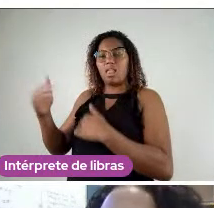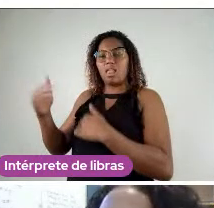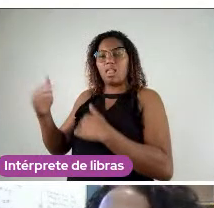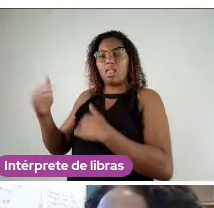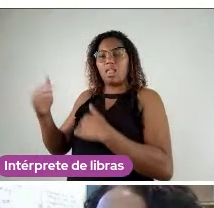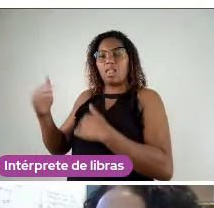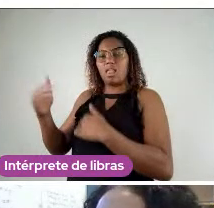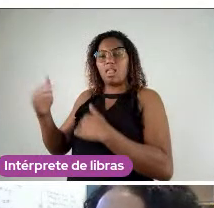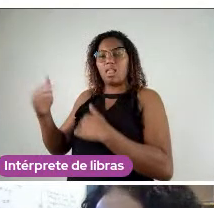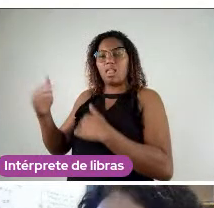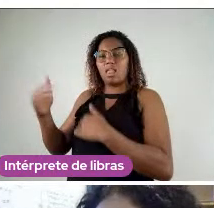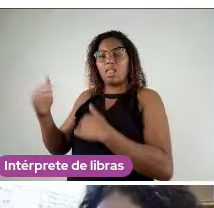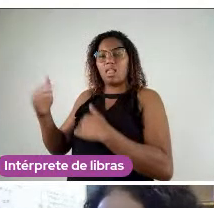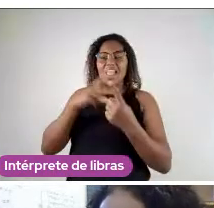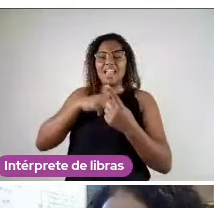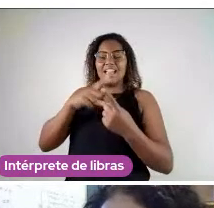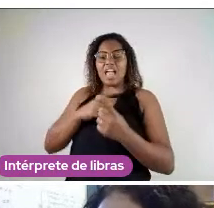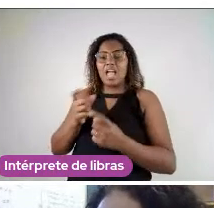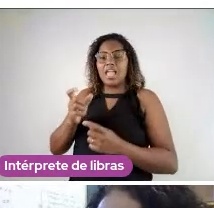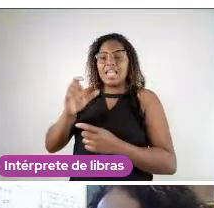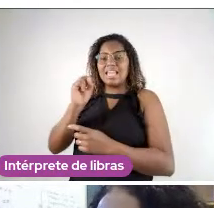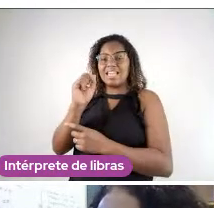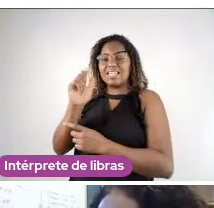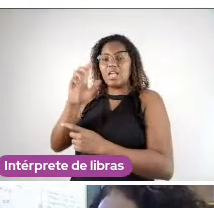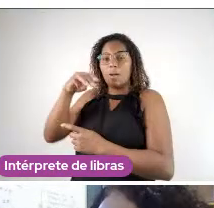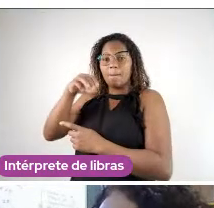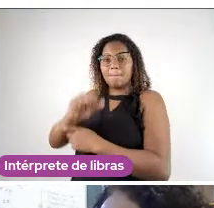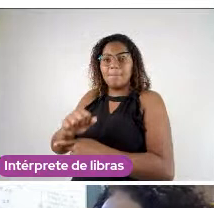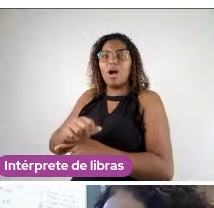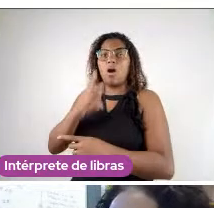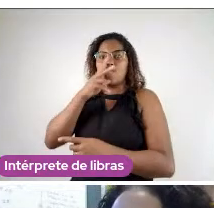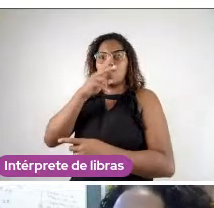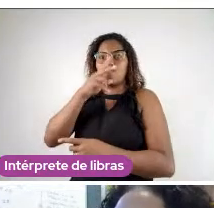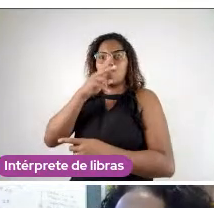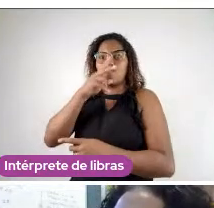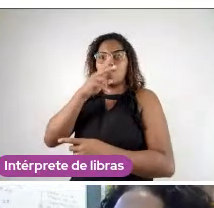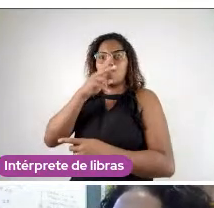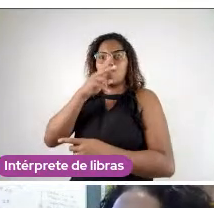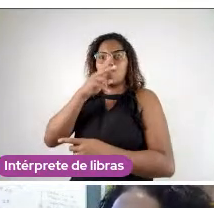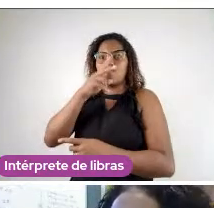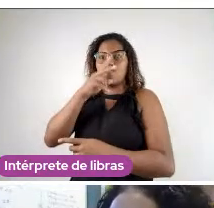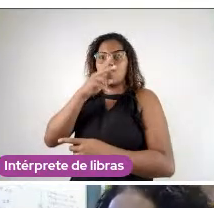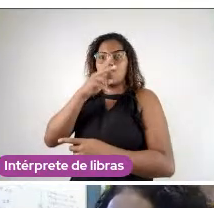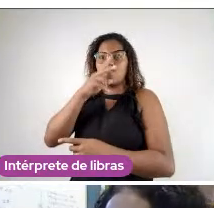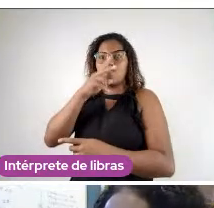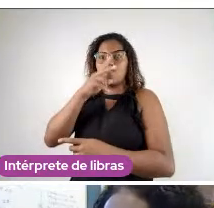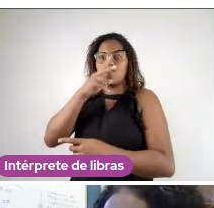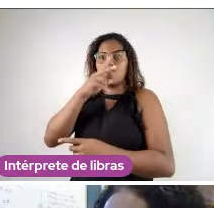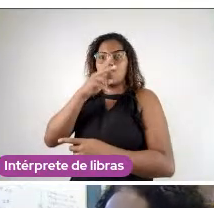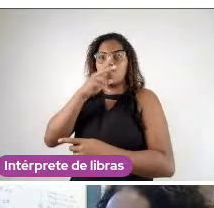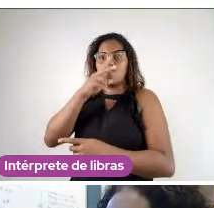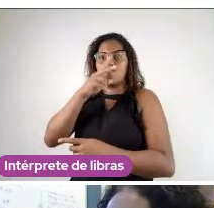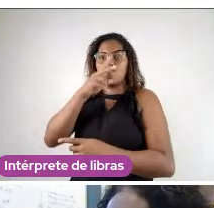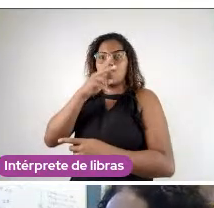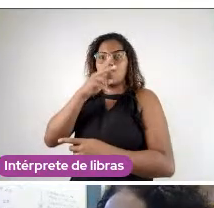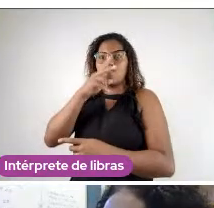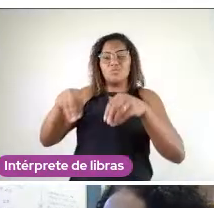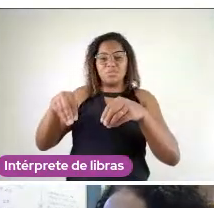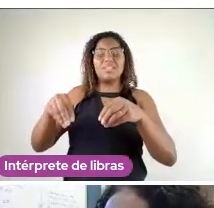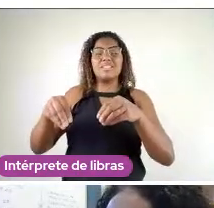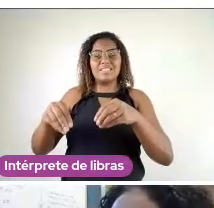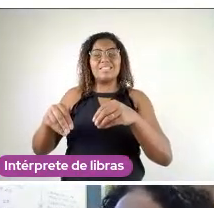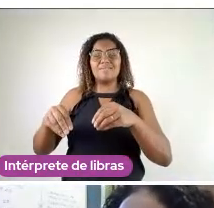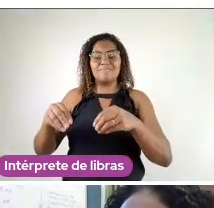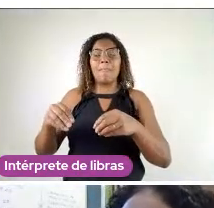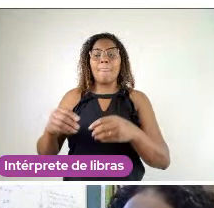né? E a perda econômica foi altíssima. Então, por exemplo, aqui a gente tem nesse gráfico os